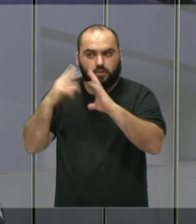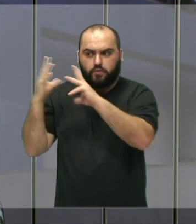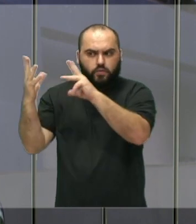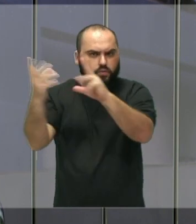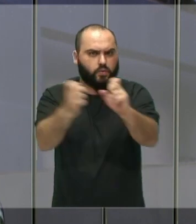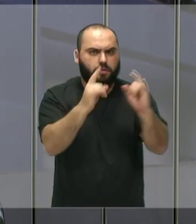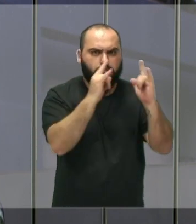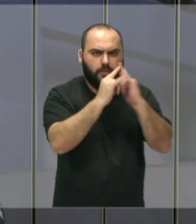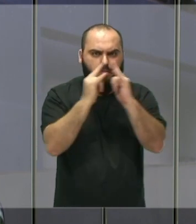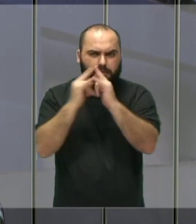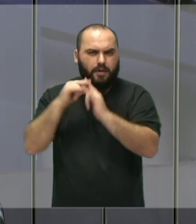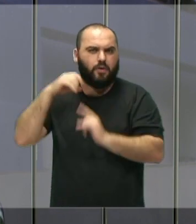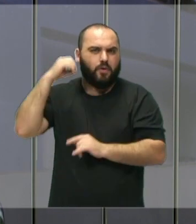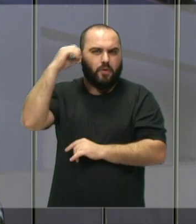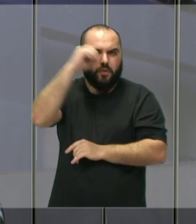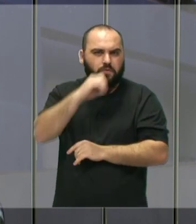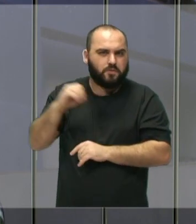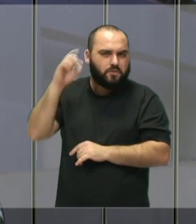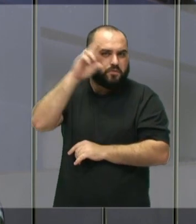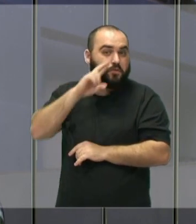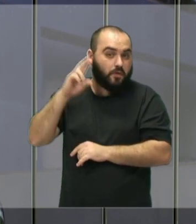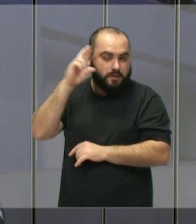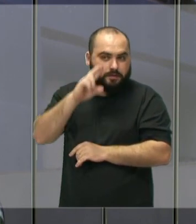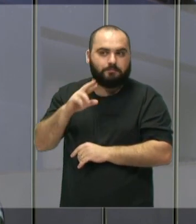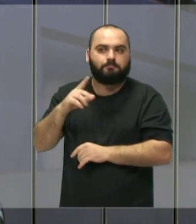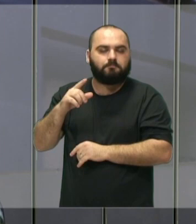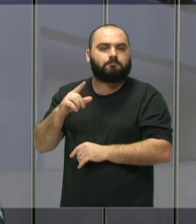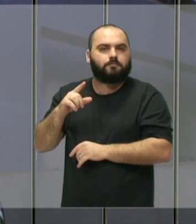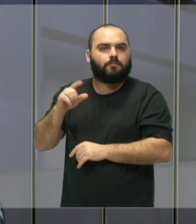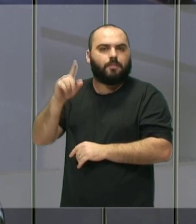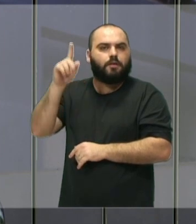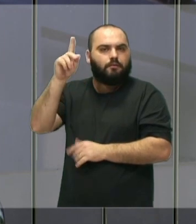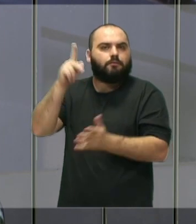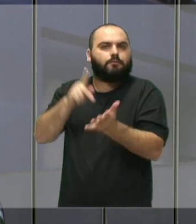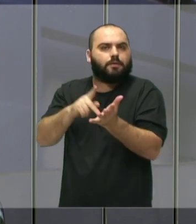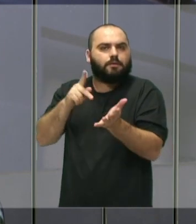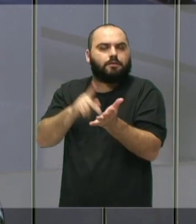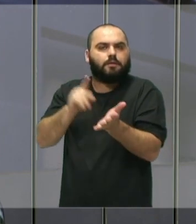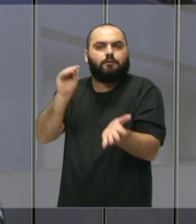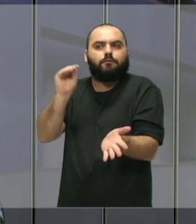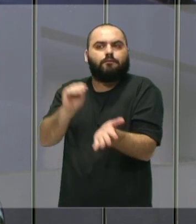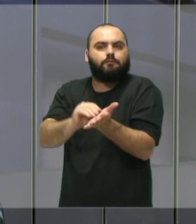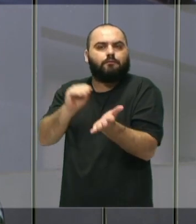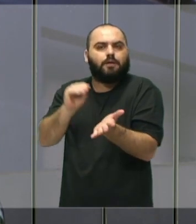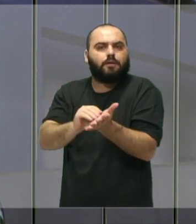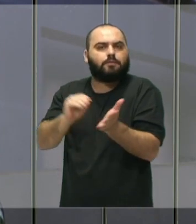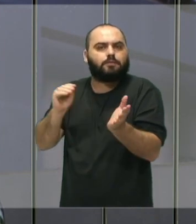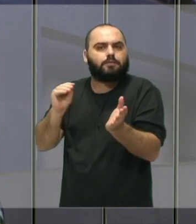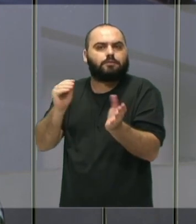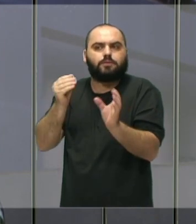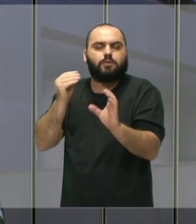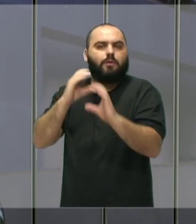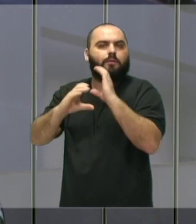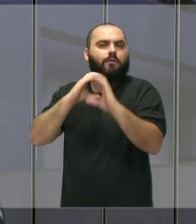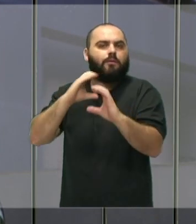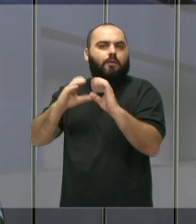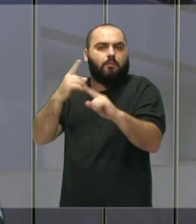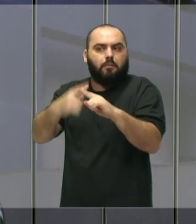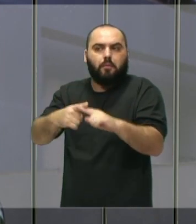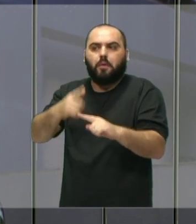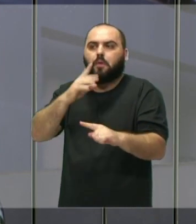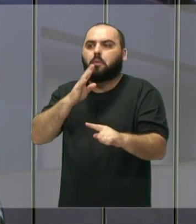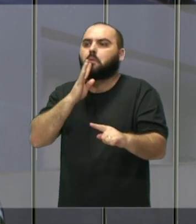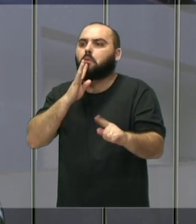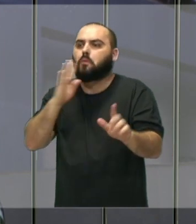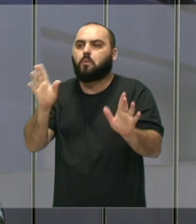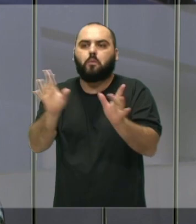entidades do Outubro Rosa, ficou muito claro que falta comunicação, porque muitas não se conheciam. Então, foi